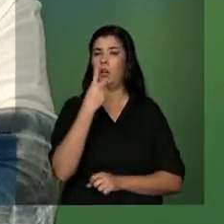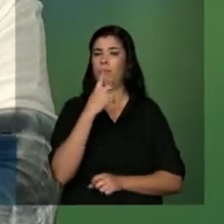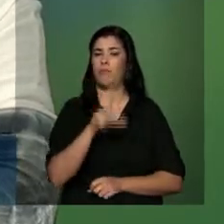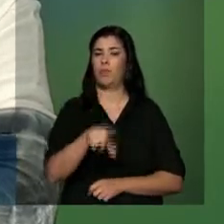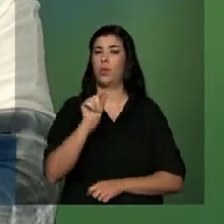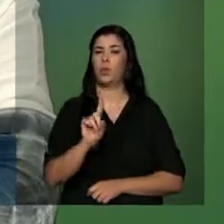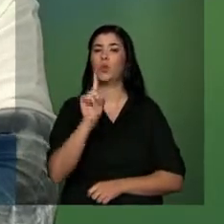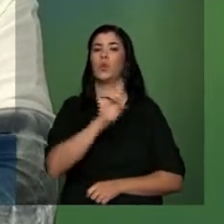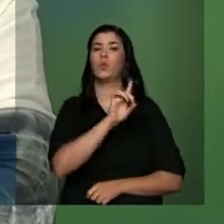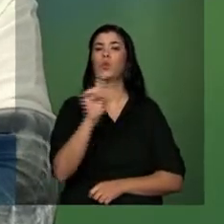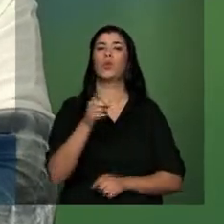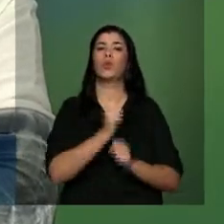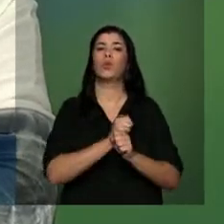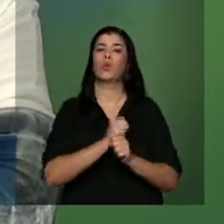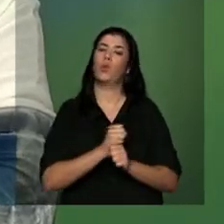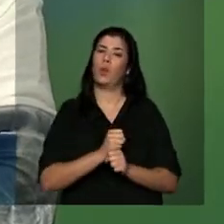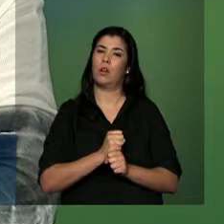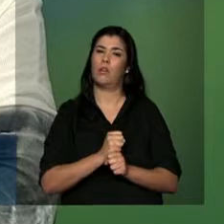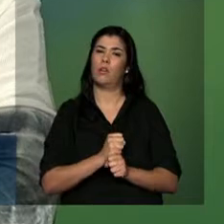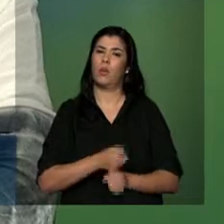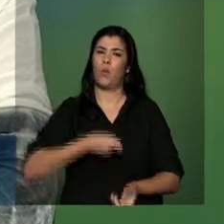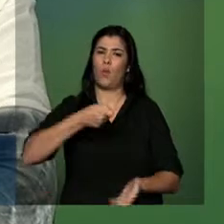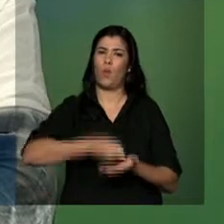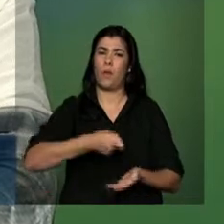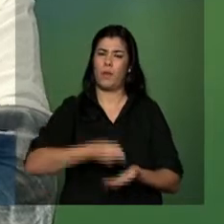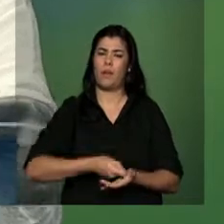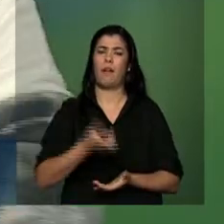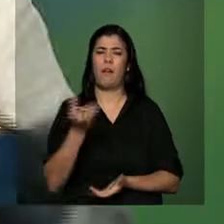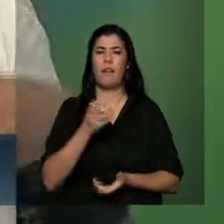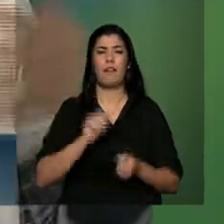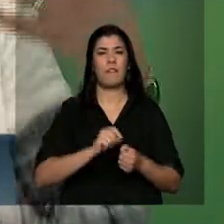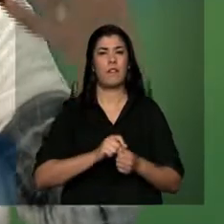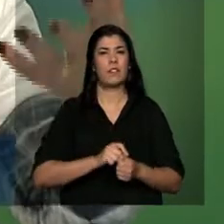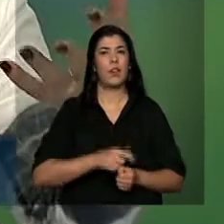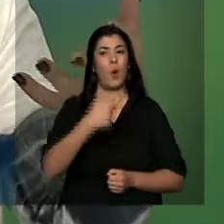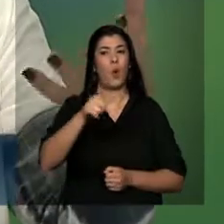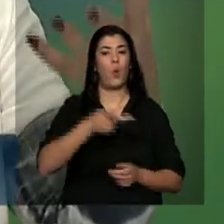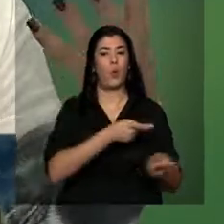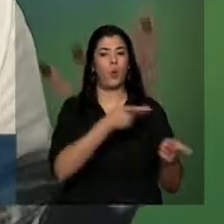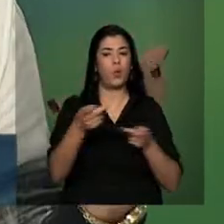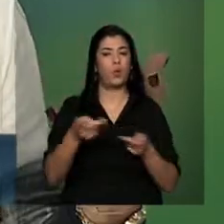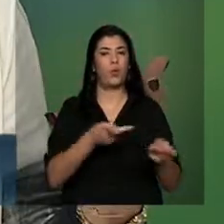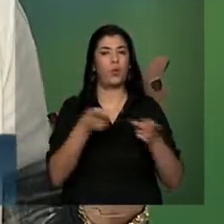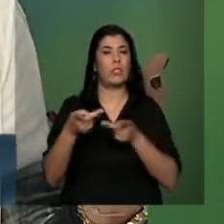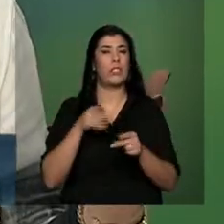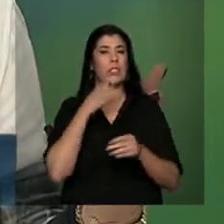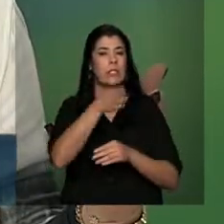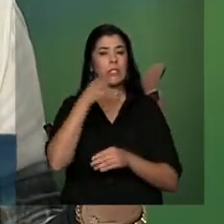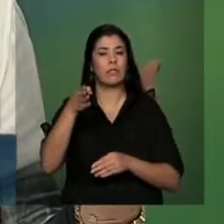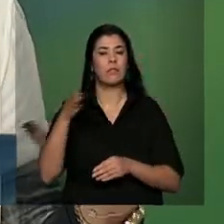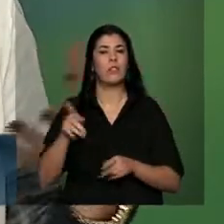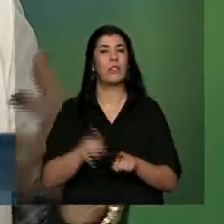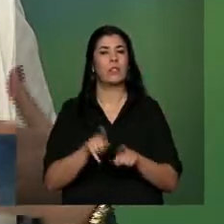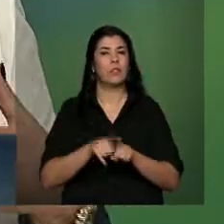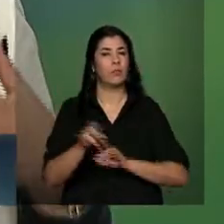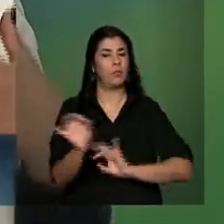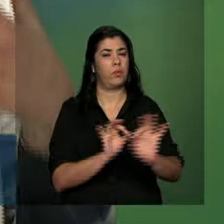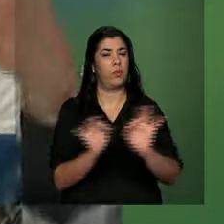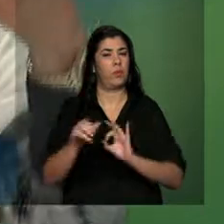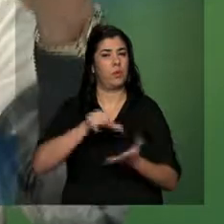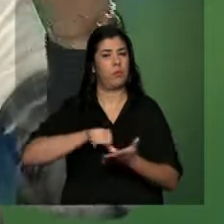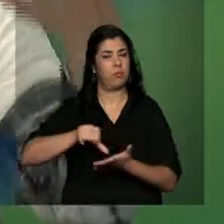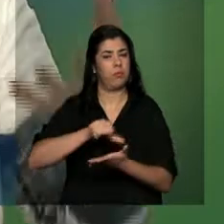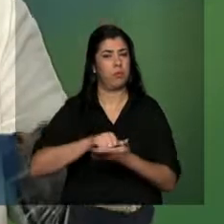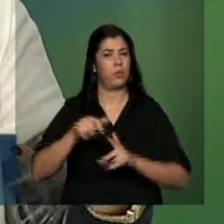estou dizendo que nós vamos fazer isso uma vez no ano, não. Nós vamos fazer muito mais do que isso. Na reestruturação das nossas superintendências, elas terão uma